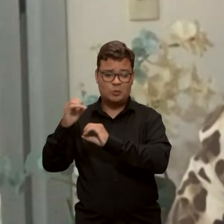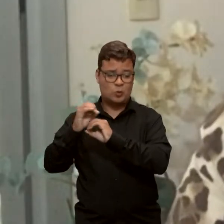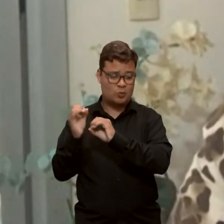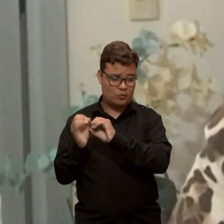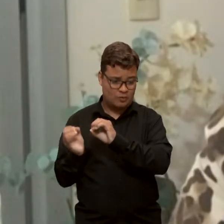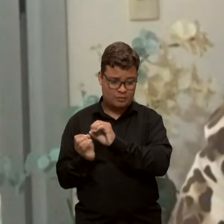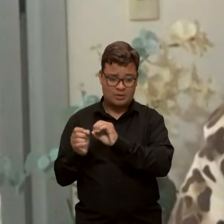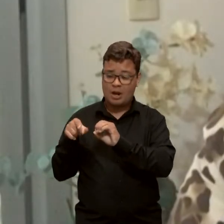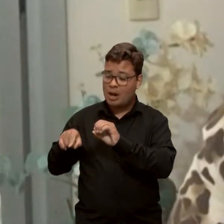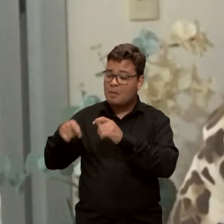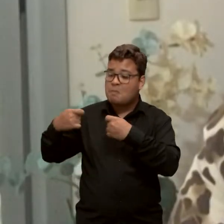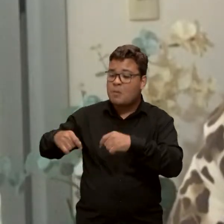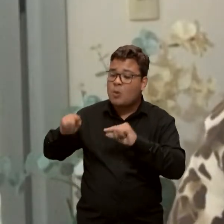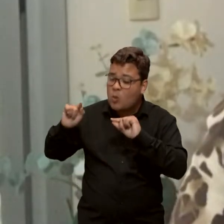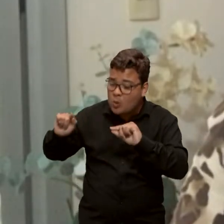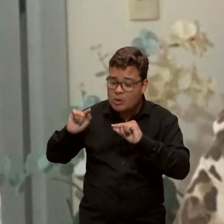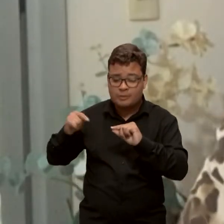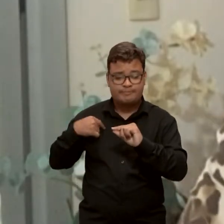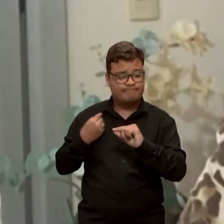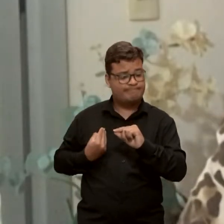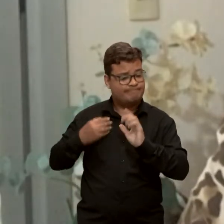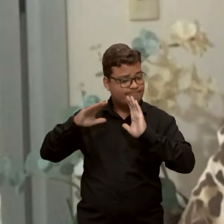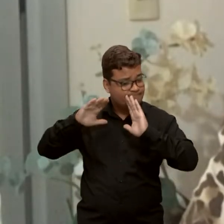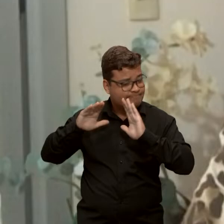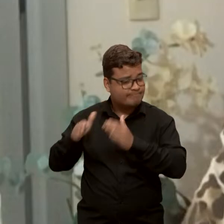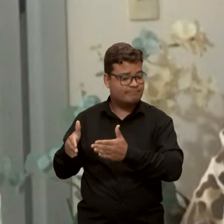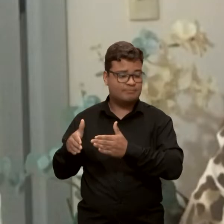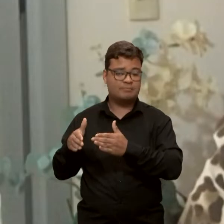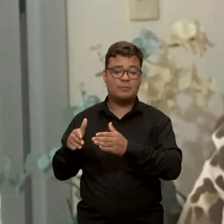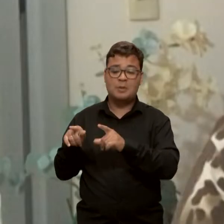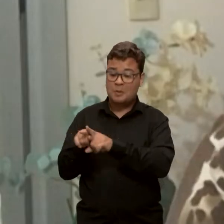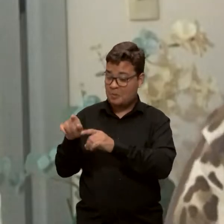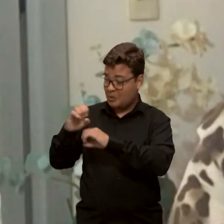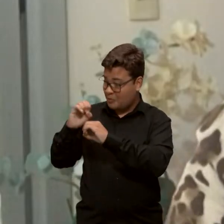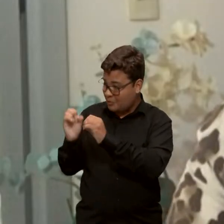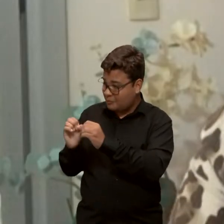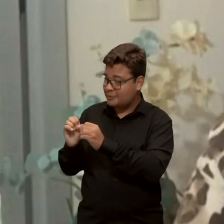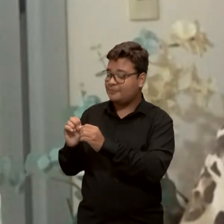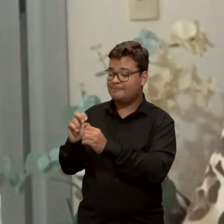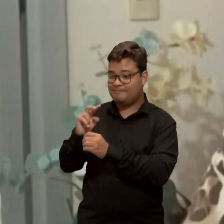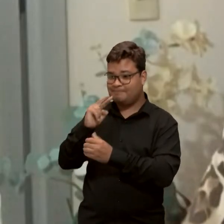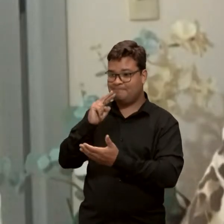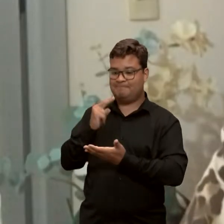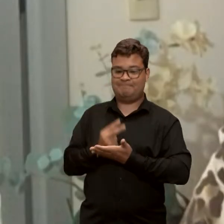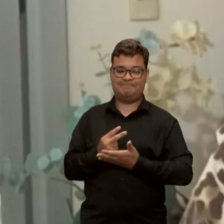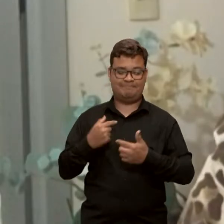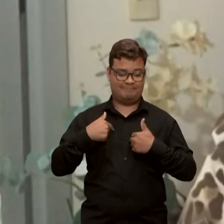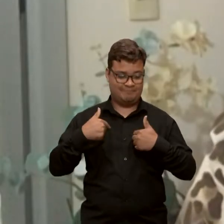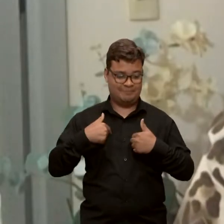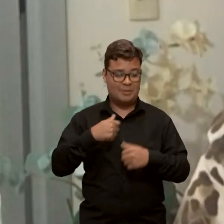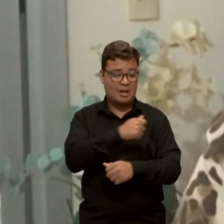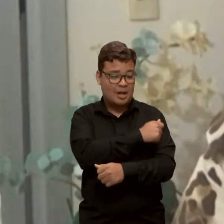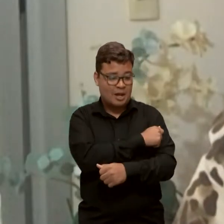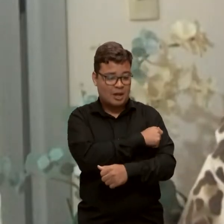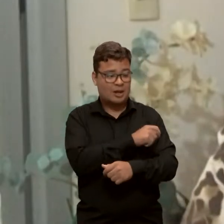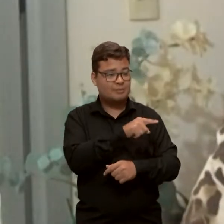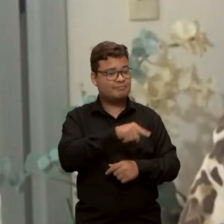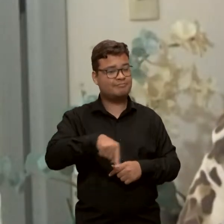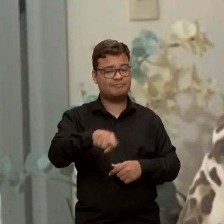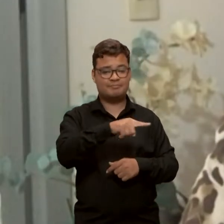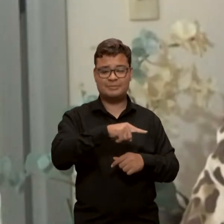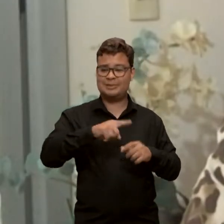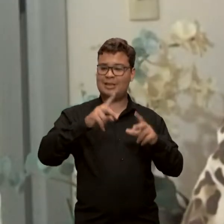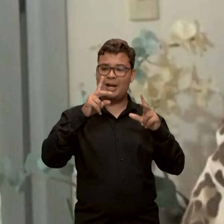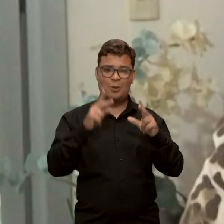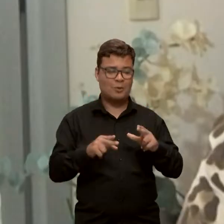com as necessidades da UFG e recompensado pela UFG também. Meus alunos sempre foram assim uma recompensa